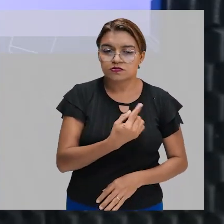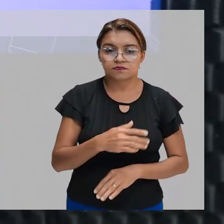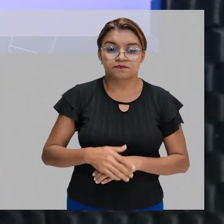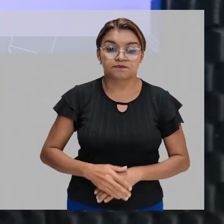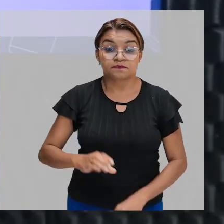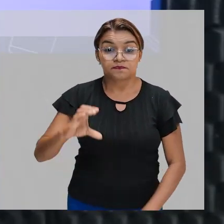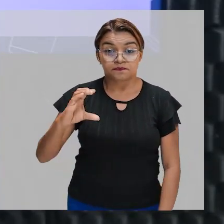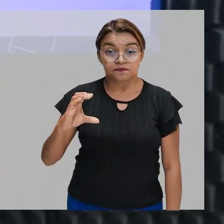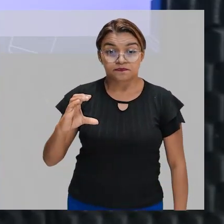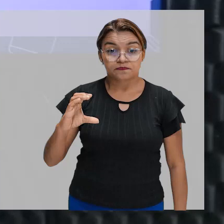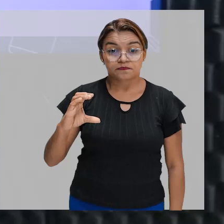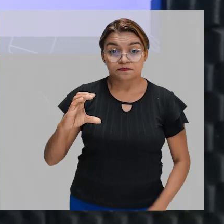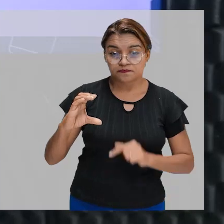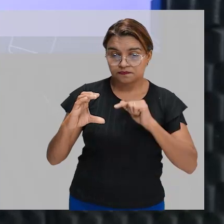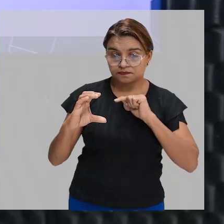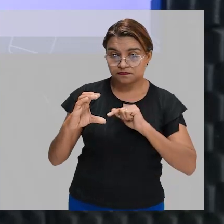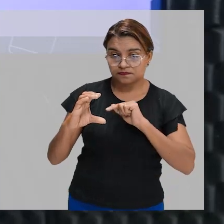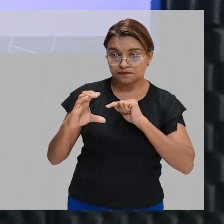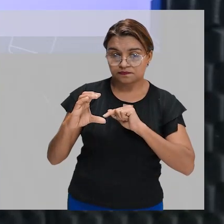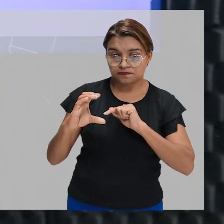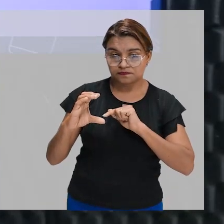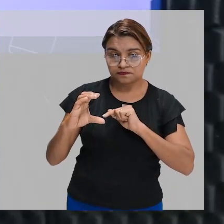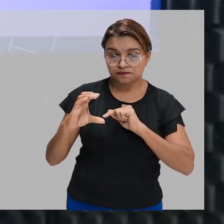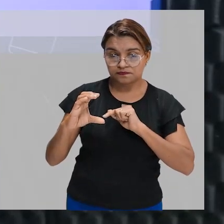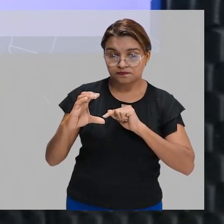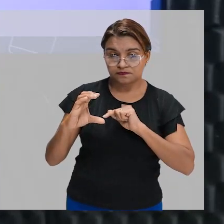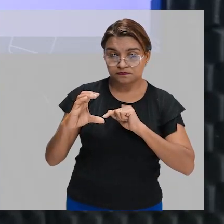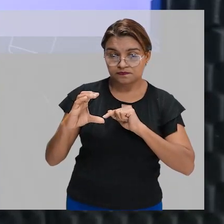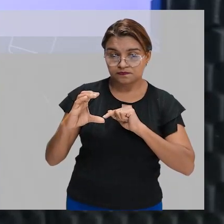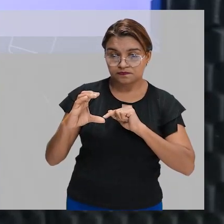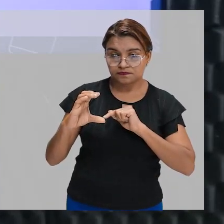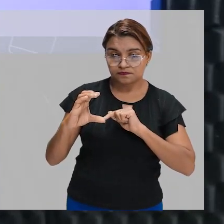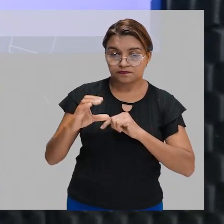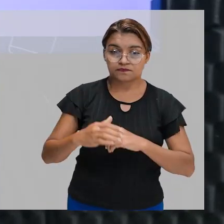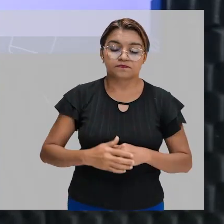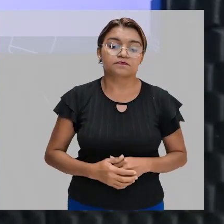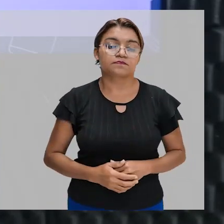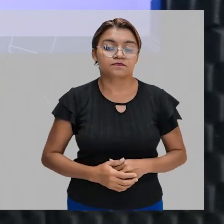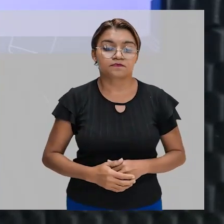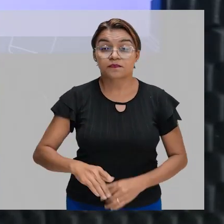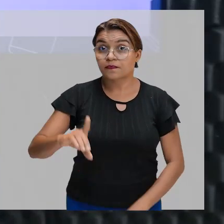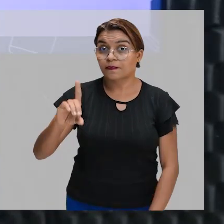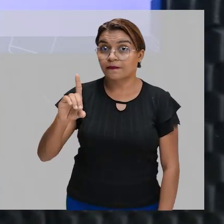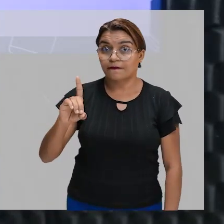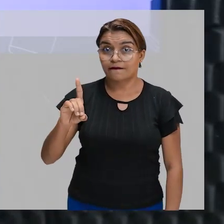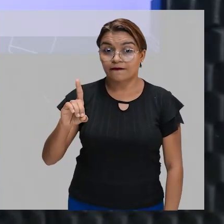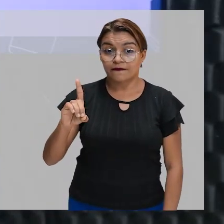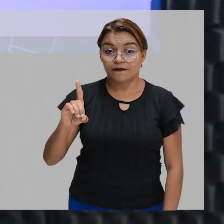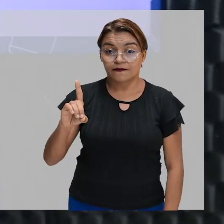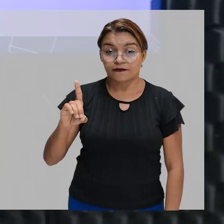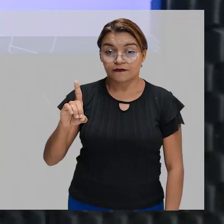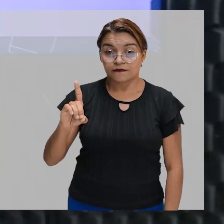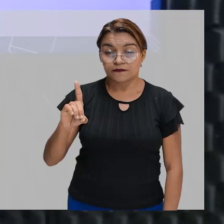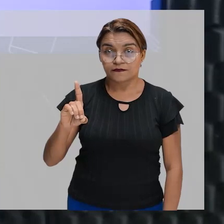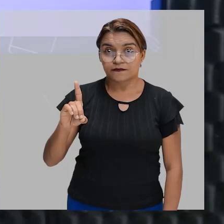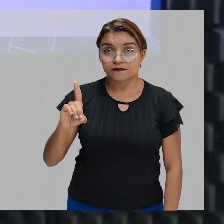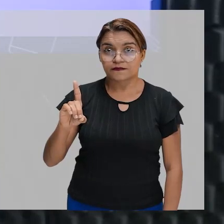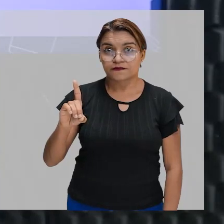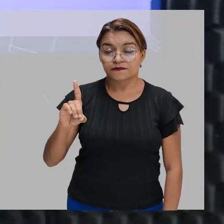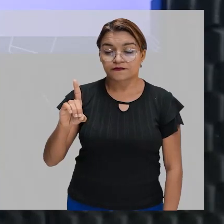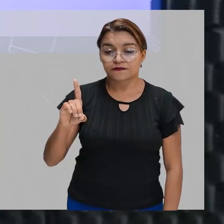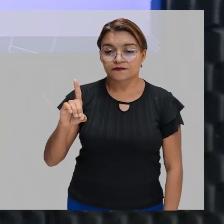C projeção da natureza do Estado do Espírito do poeta religiosidade Cristã letra C nacionalismo